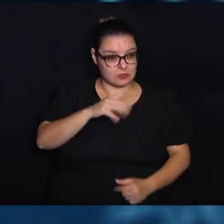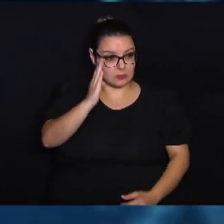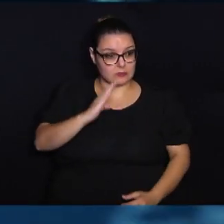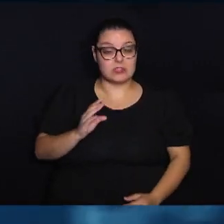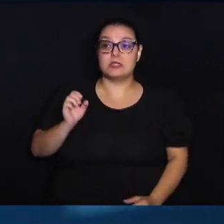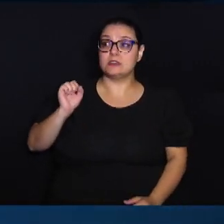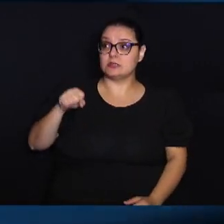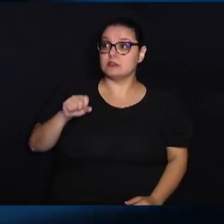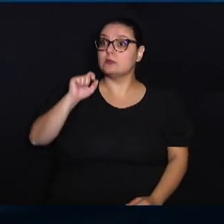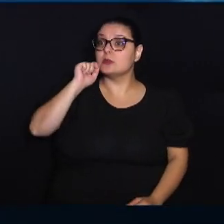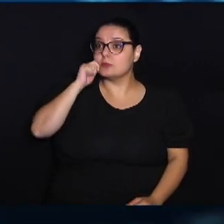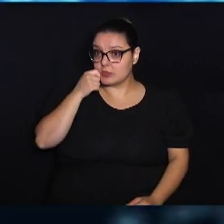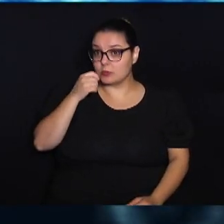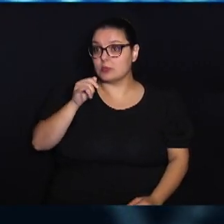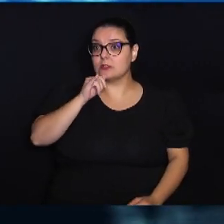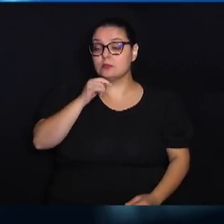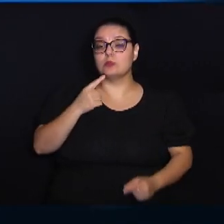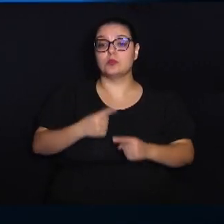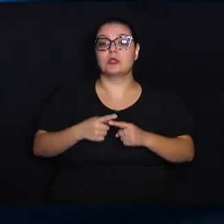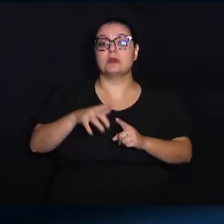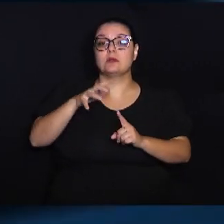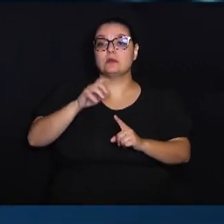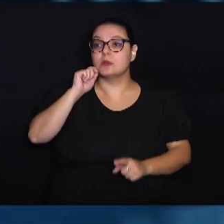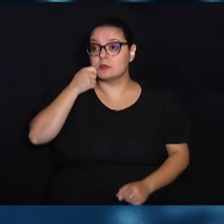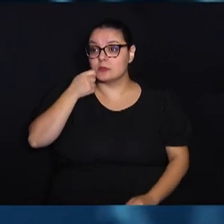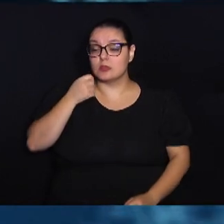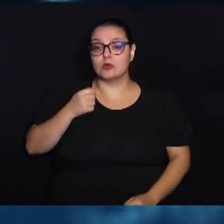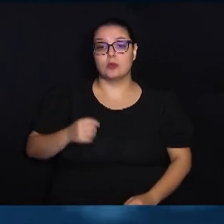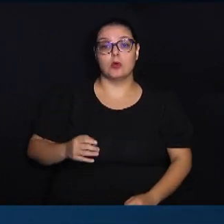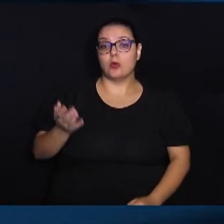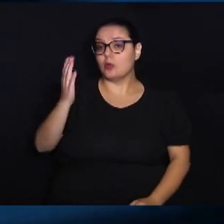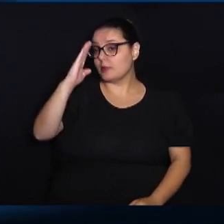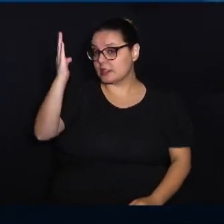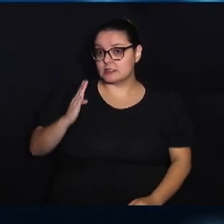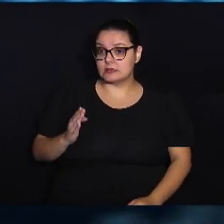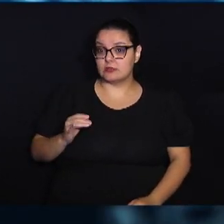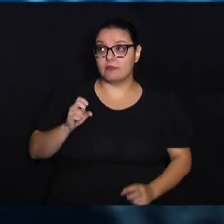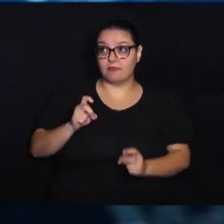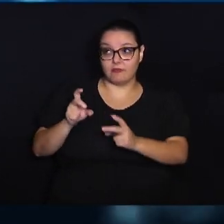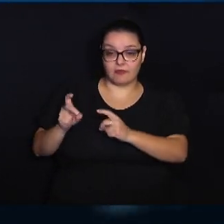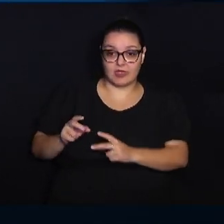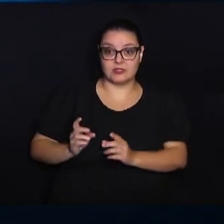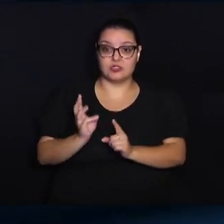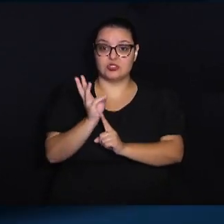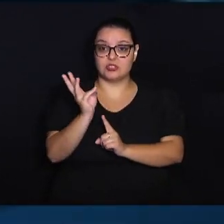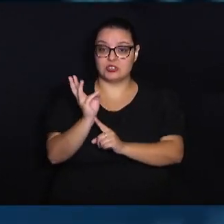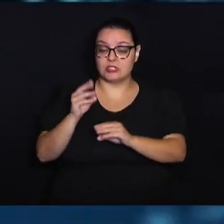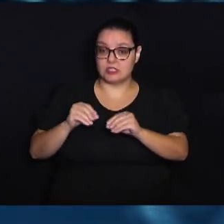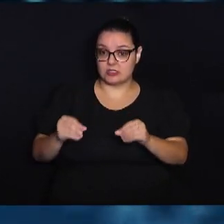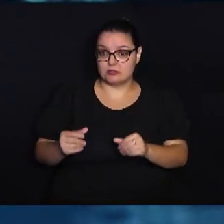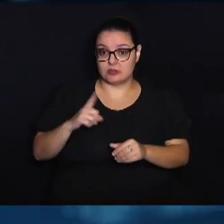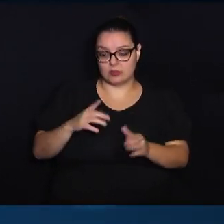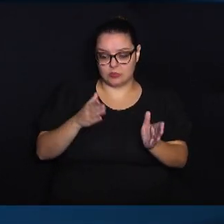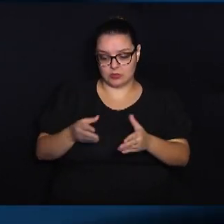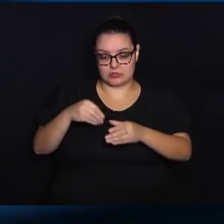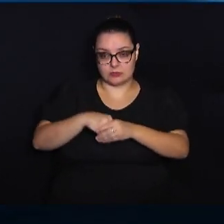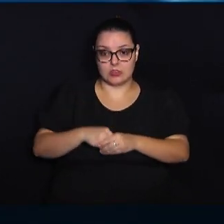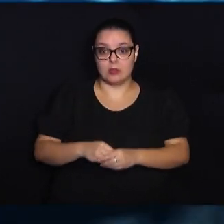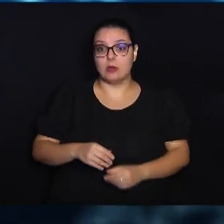outros lugares. Mas as escolas são super importantes também, centros culturais, a gente é aberto para todos os lugares. Não é